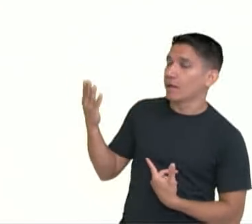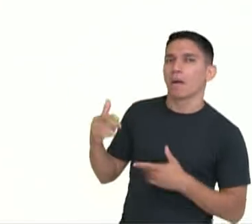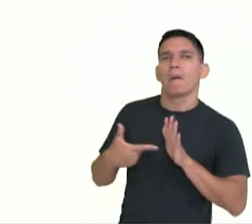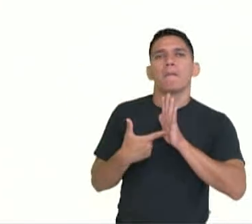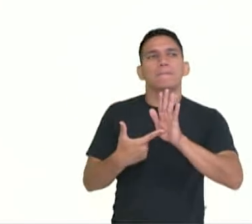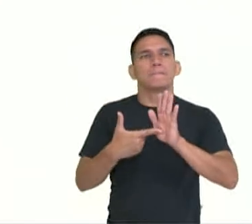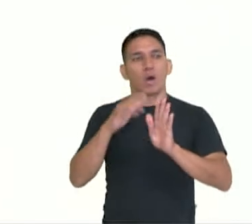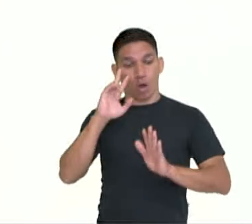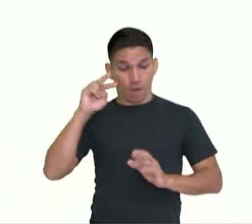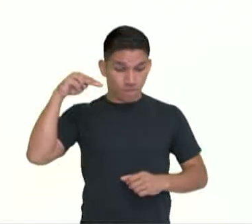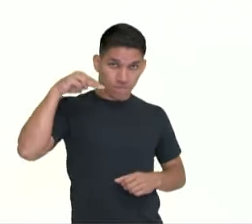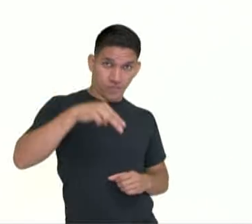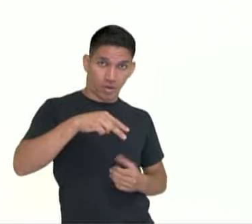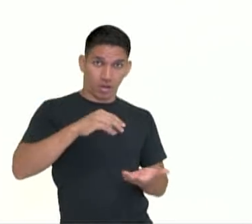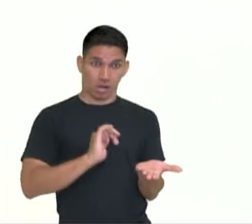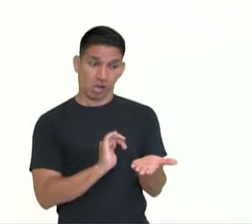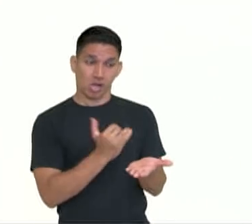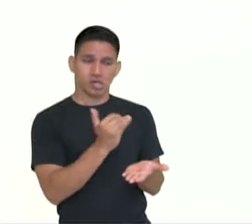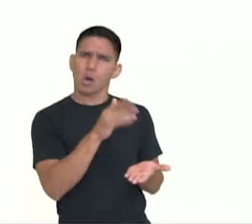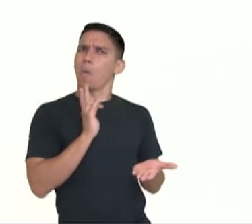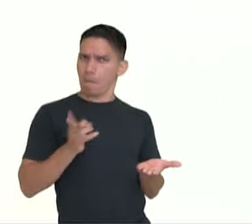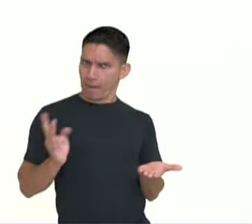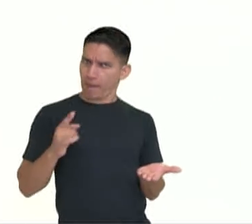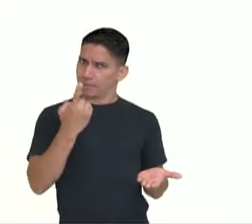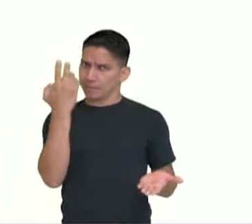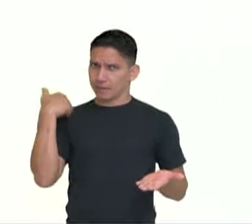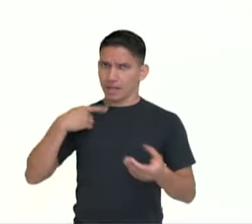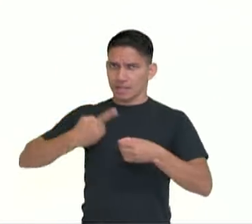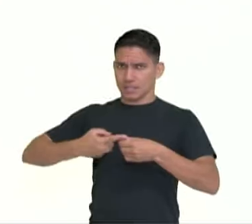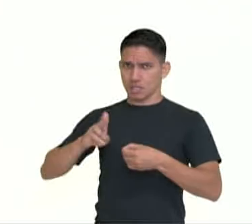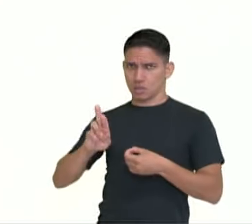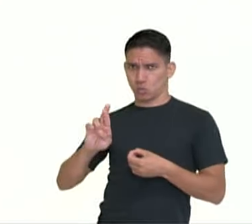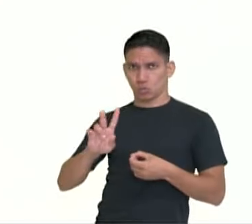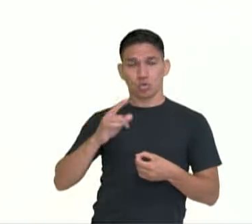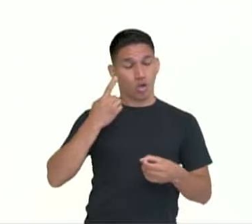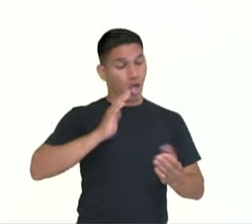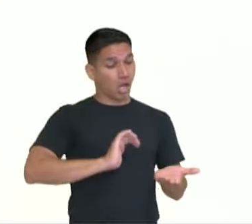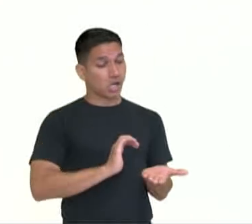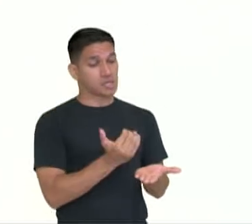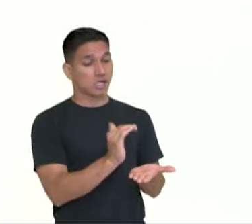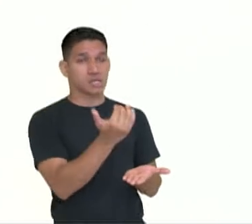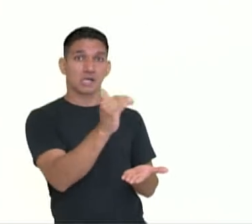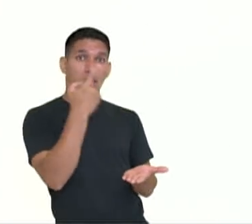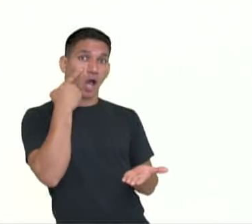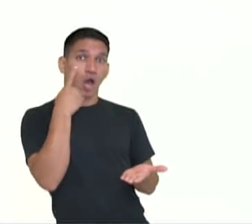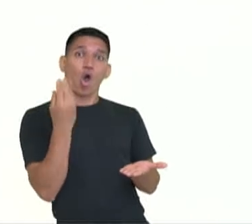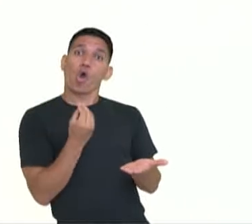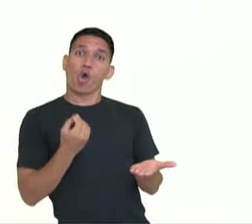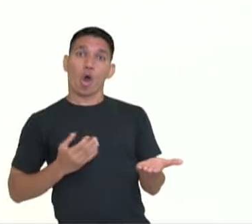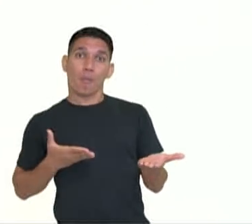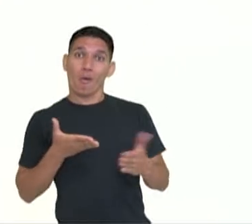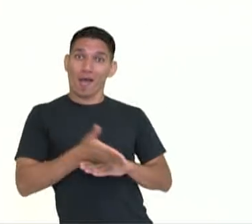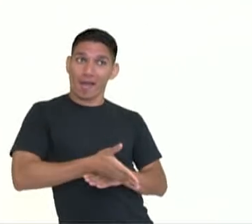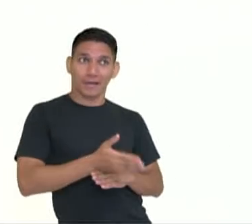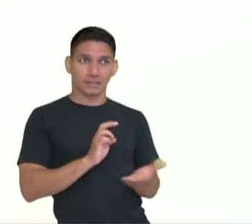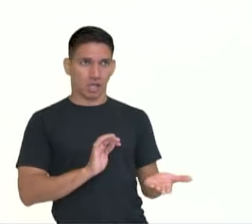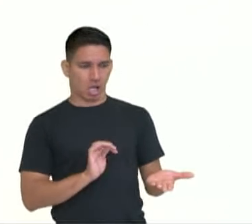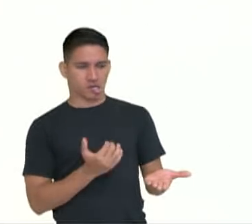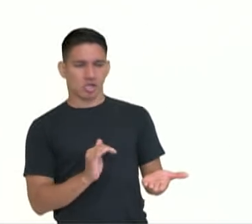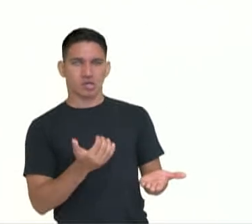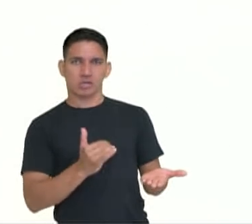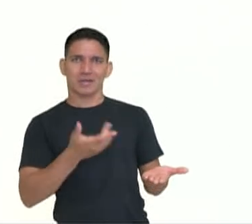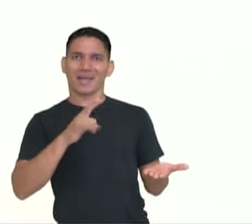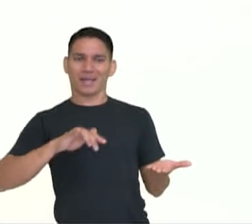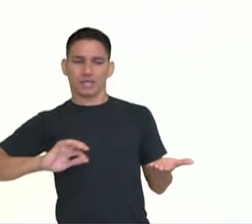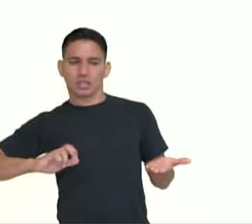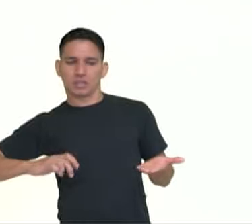de cima, mostrando aquele mesmo zigurate de Ur. Então, veja como que era a construção de entrada dele, essas longas